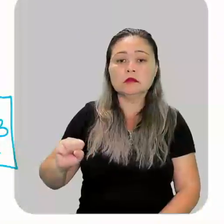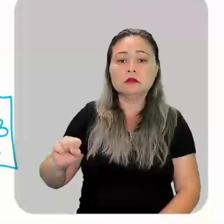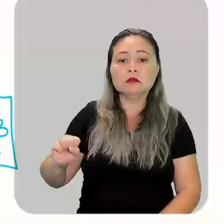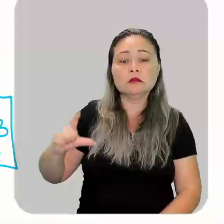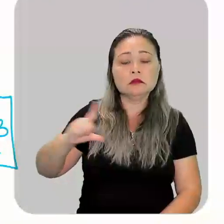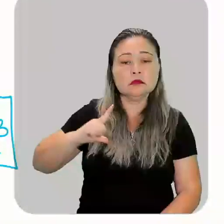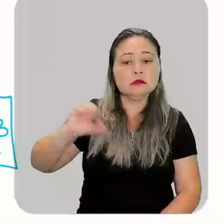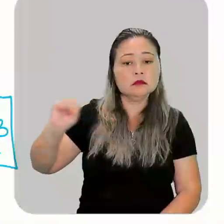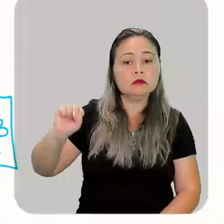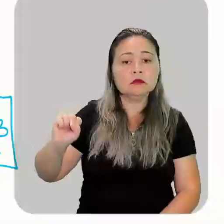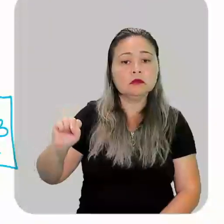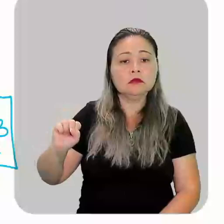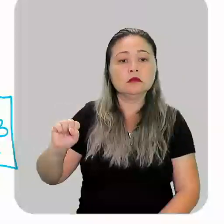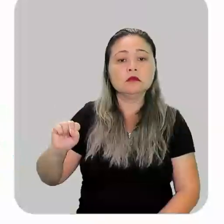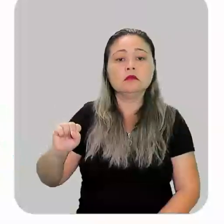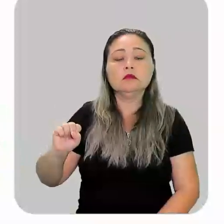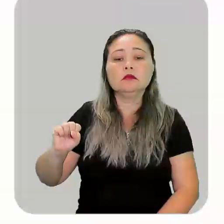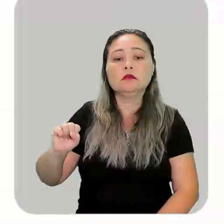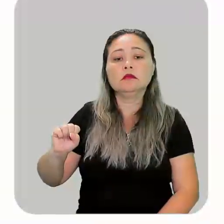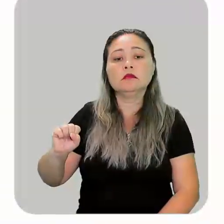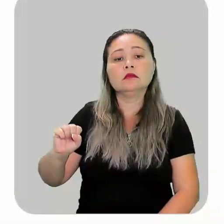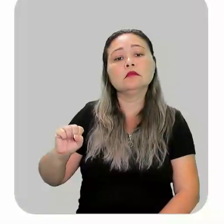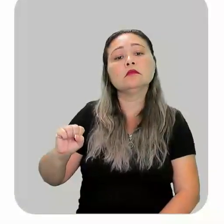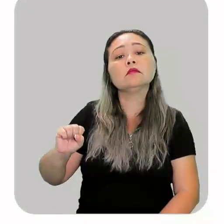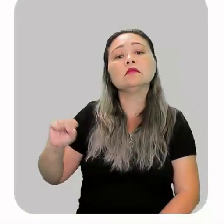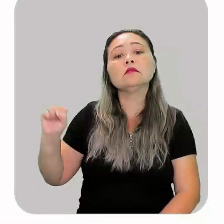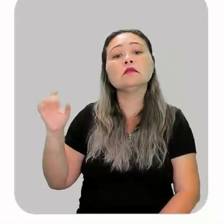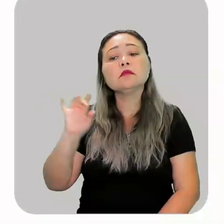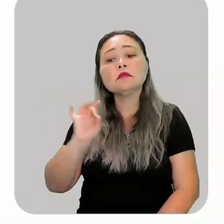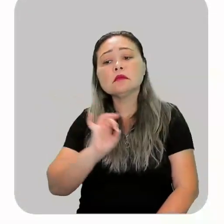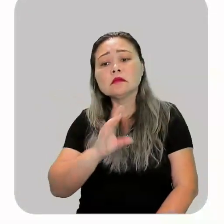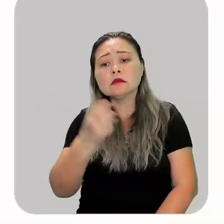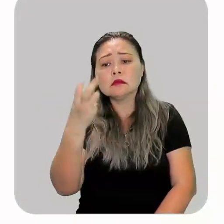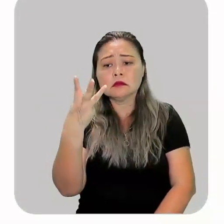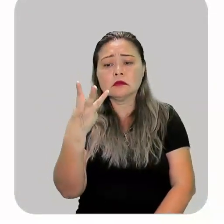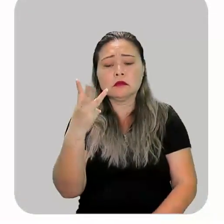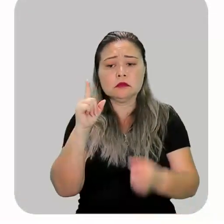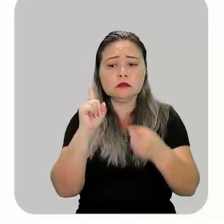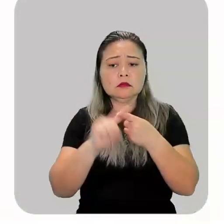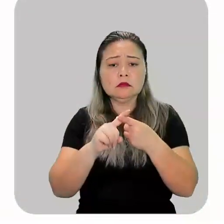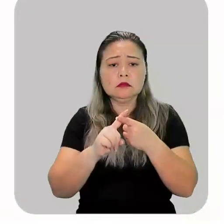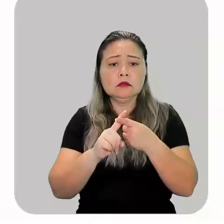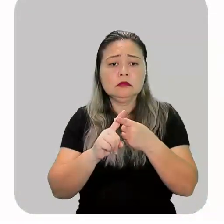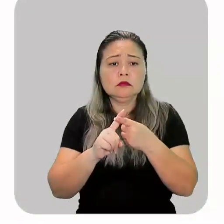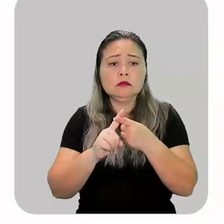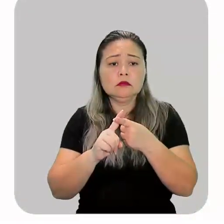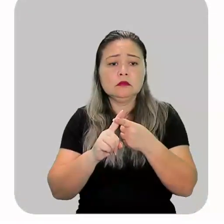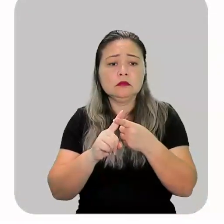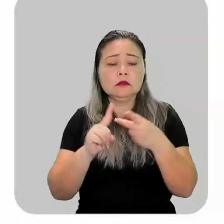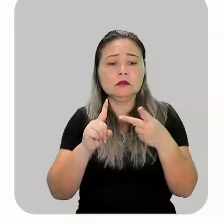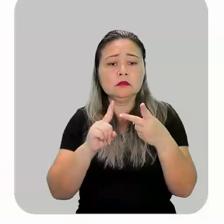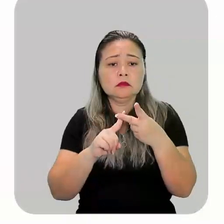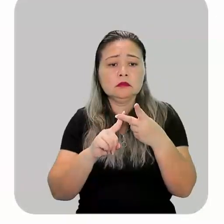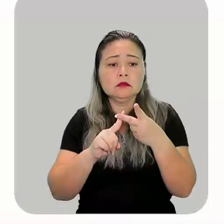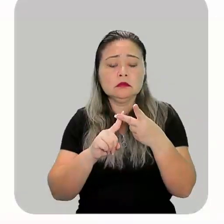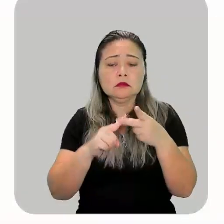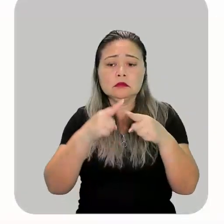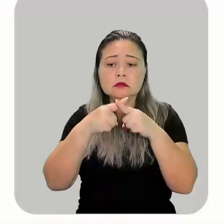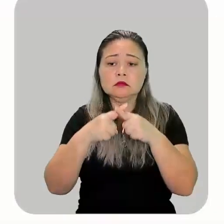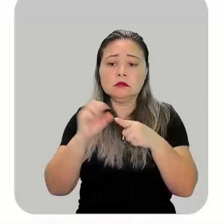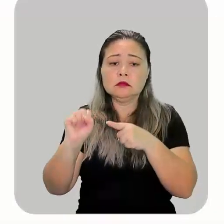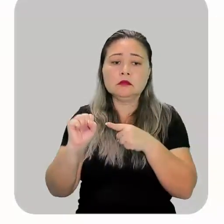tenho também, ó. Né? Aham. E só que aí são 3, né? São 3. 3 vezes então 8. 3